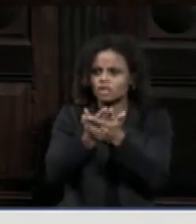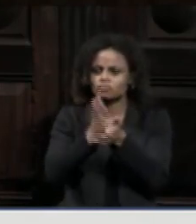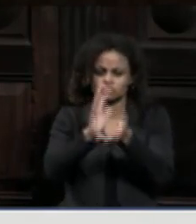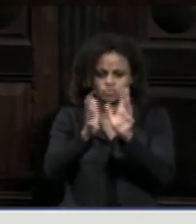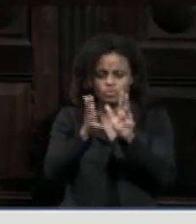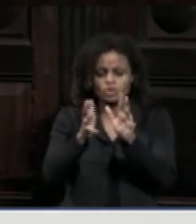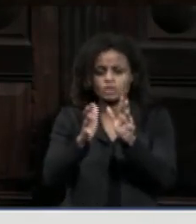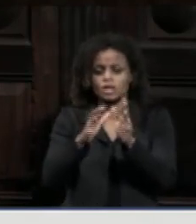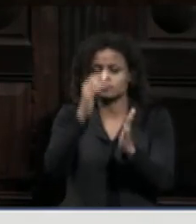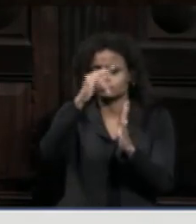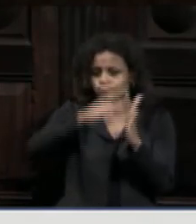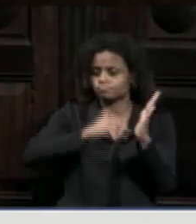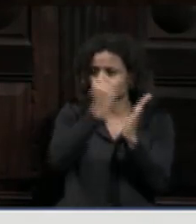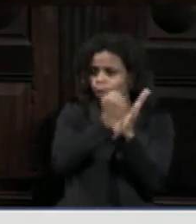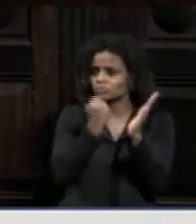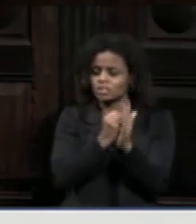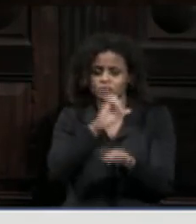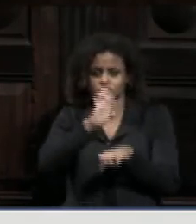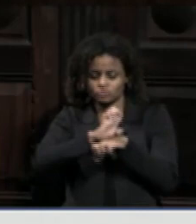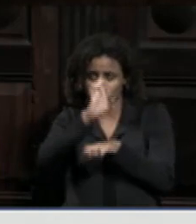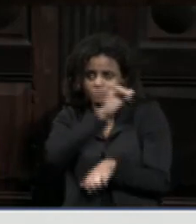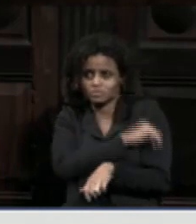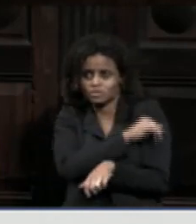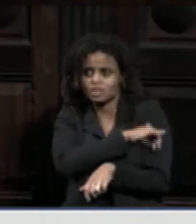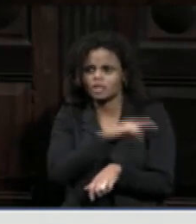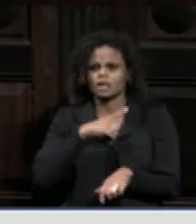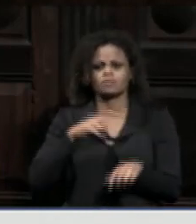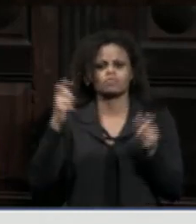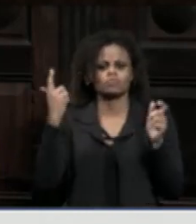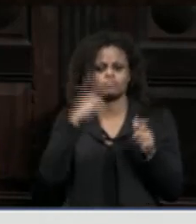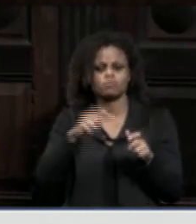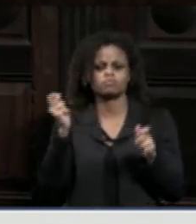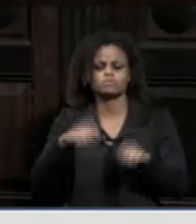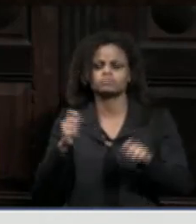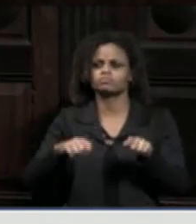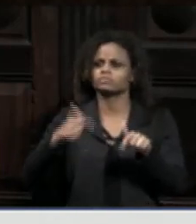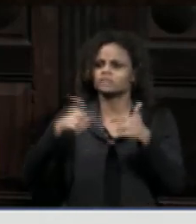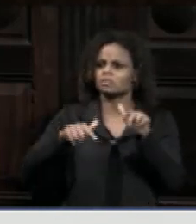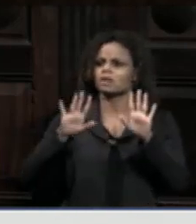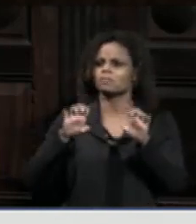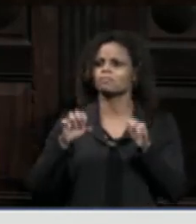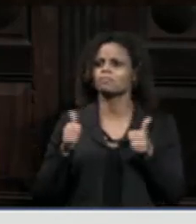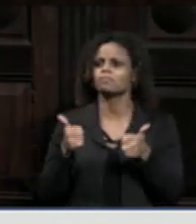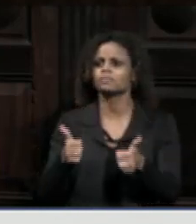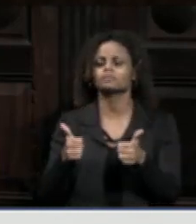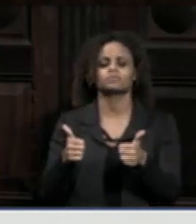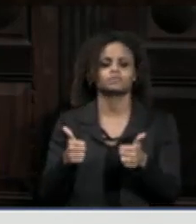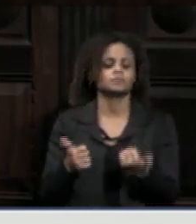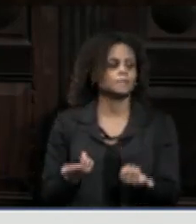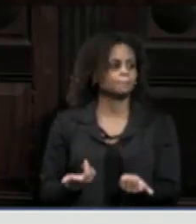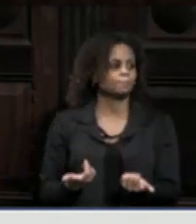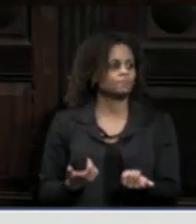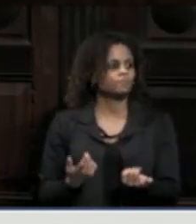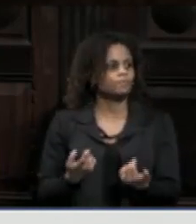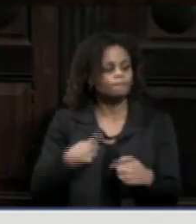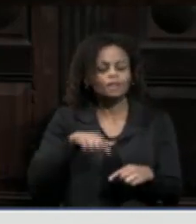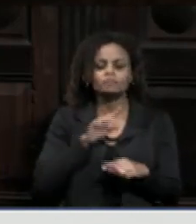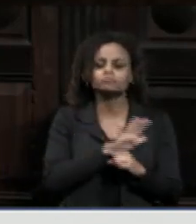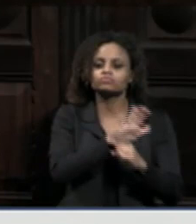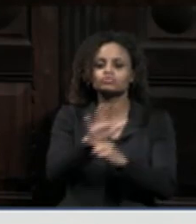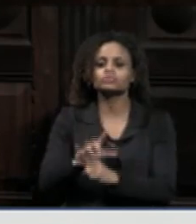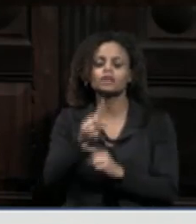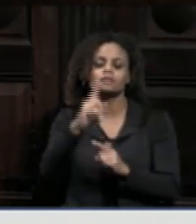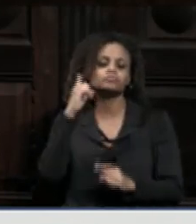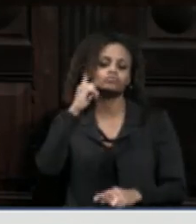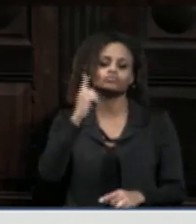Estado do Rio de Janeiro, tenham condições dignas de trabalho e para que a gente possa garantir, afinal de contas, o direito da